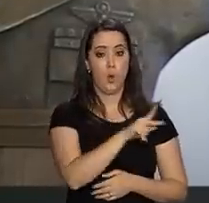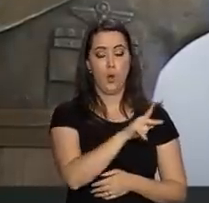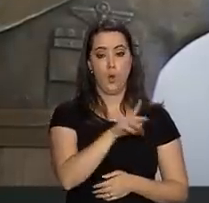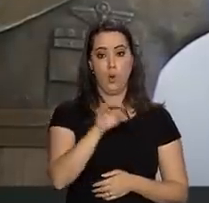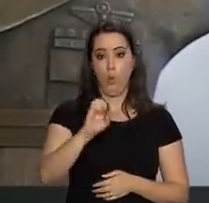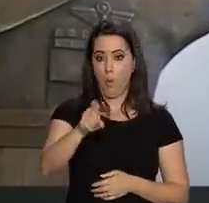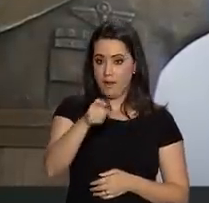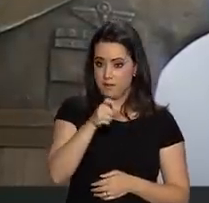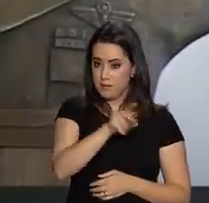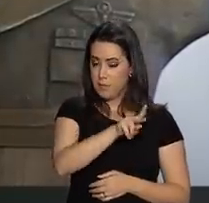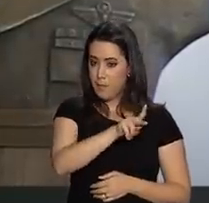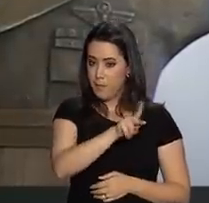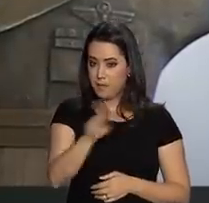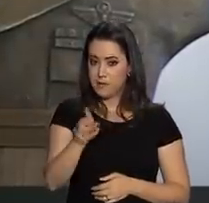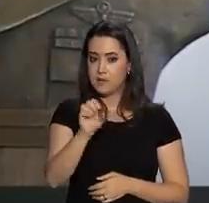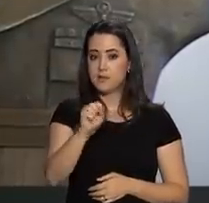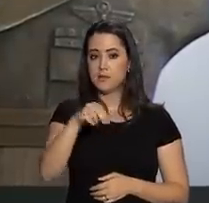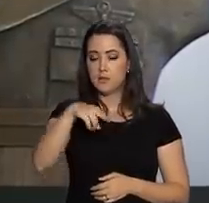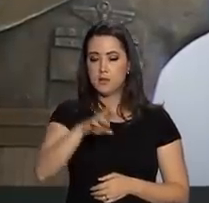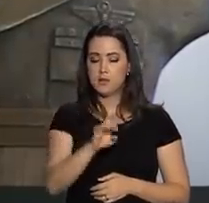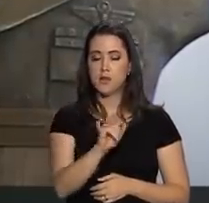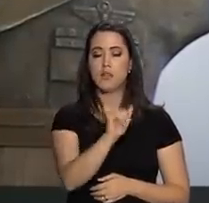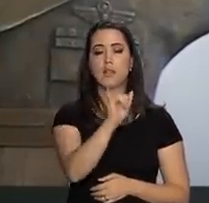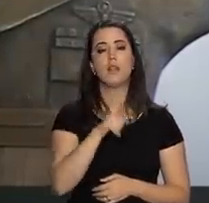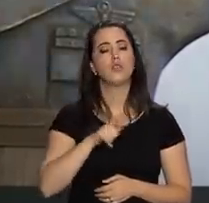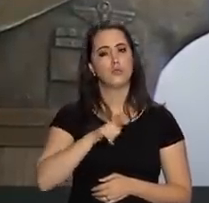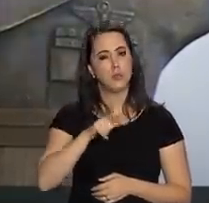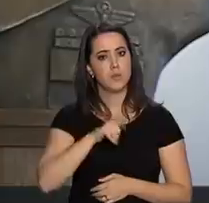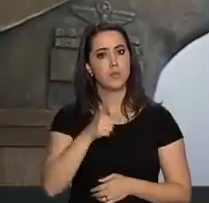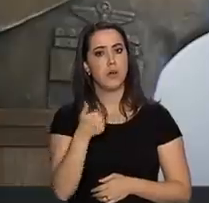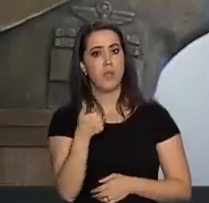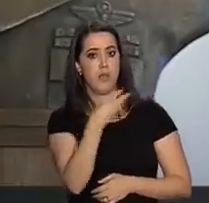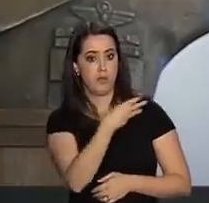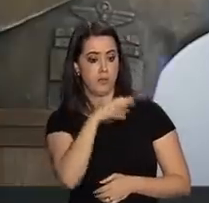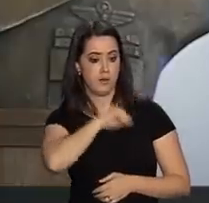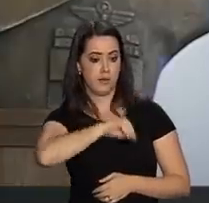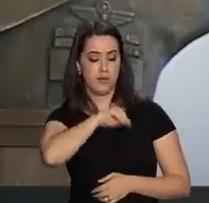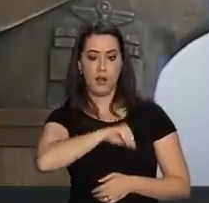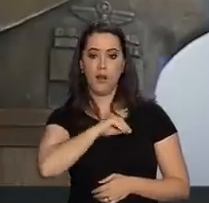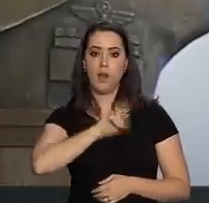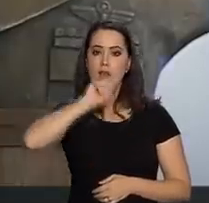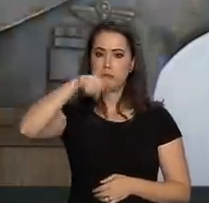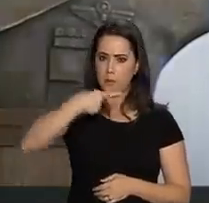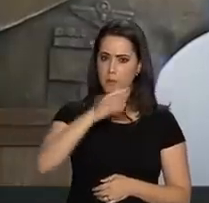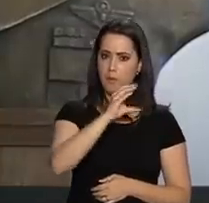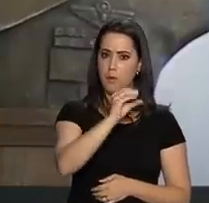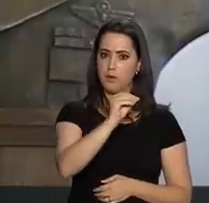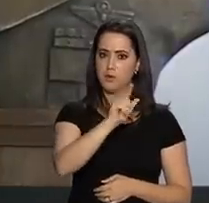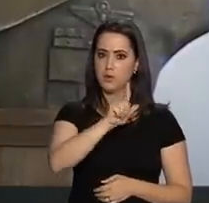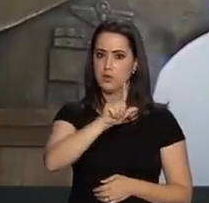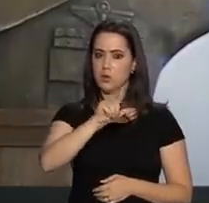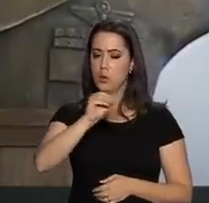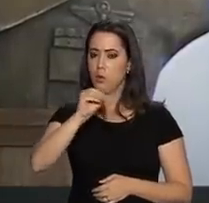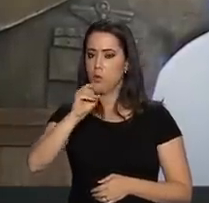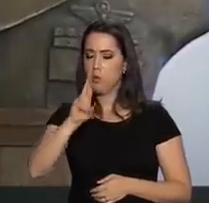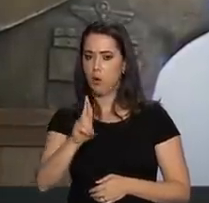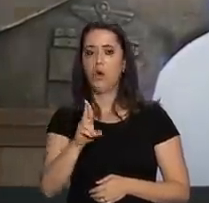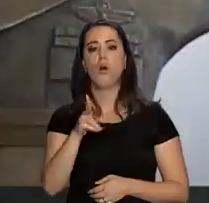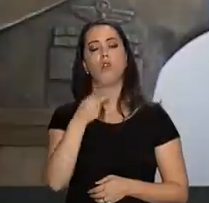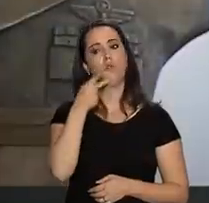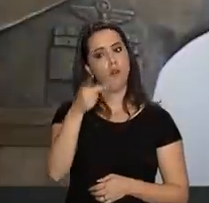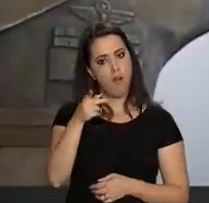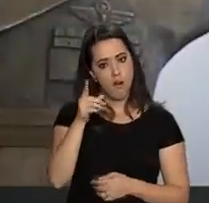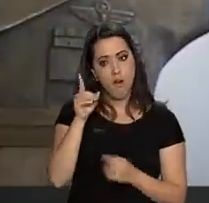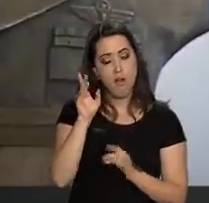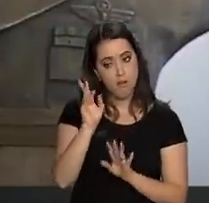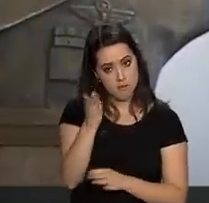tivemos também o 13º salário. Depois tivemos o Fernando Collor de Mello. Eu não posso deixar de